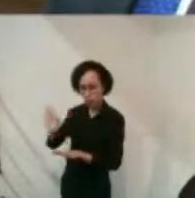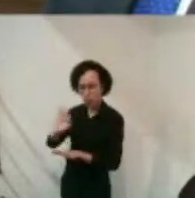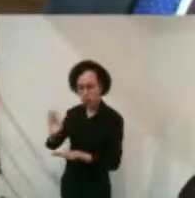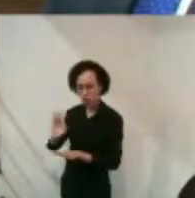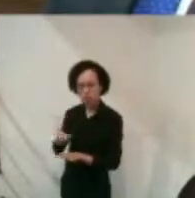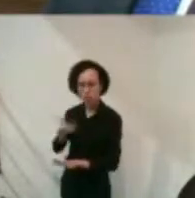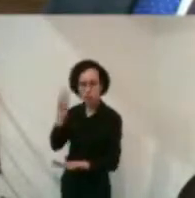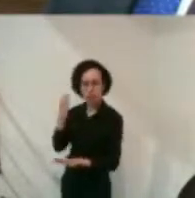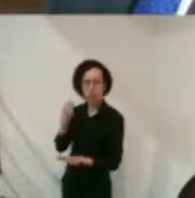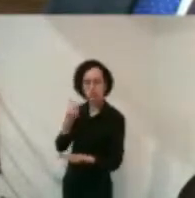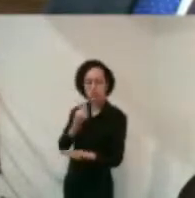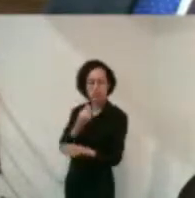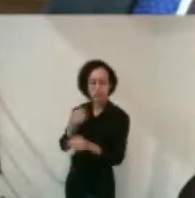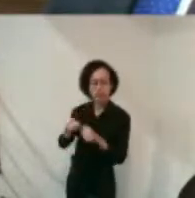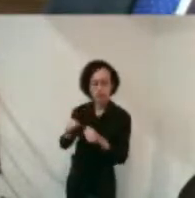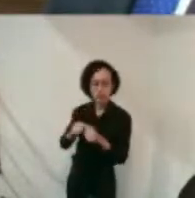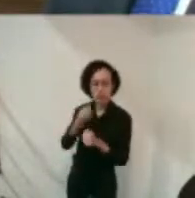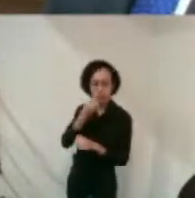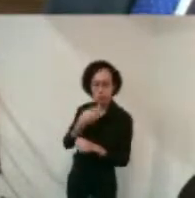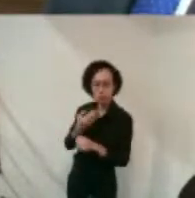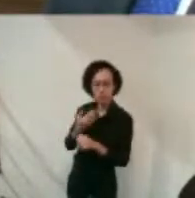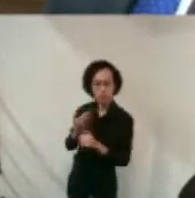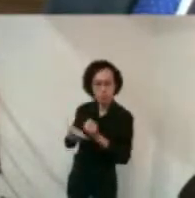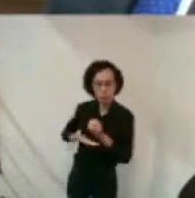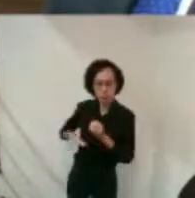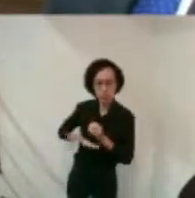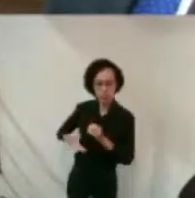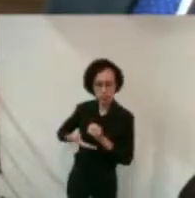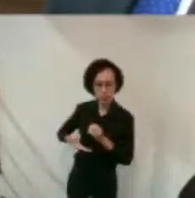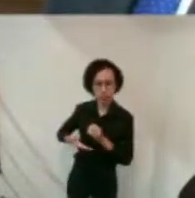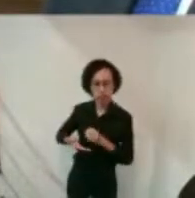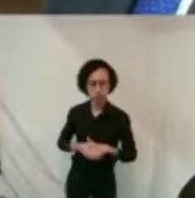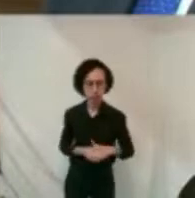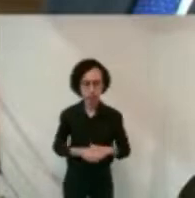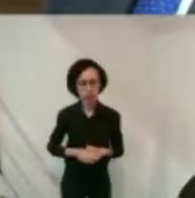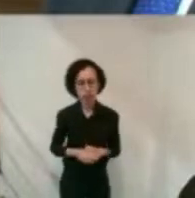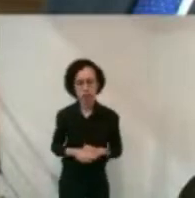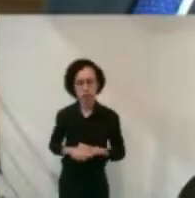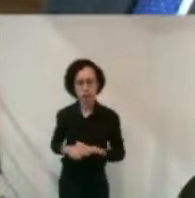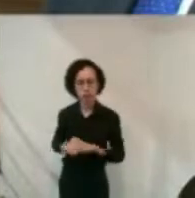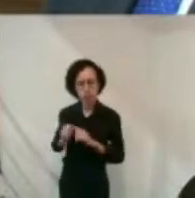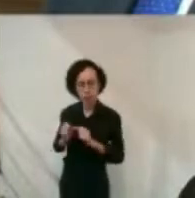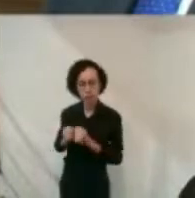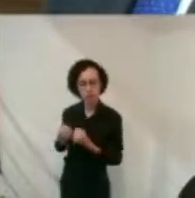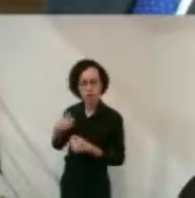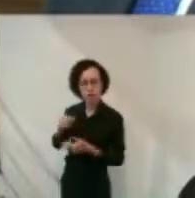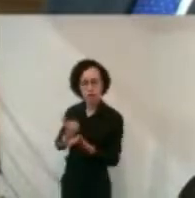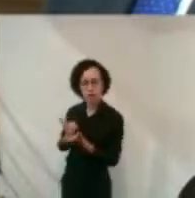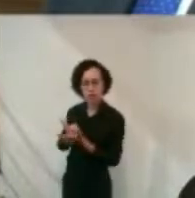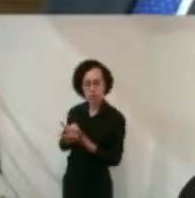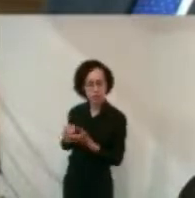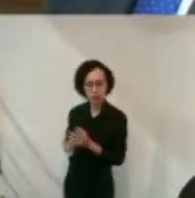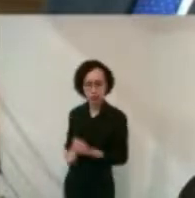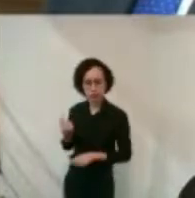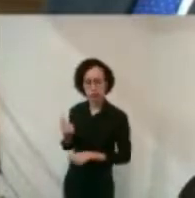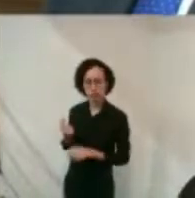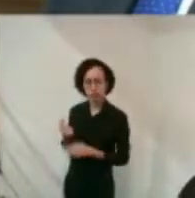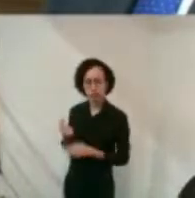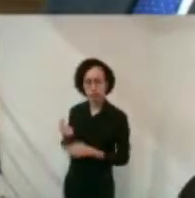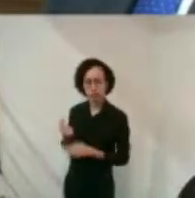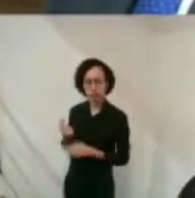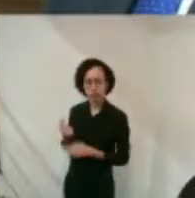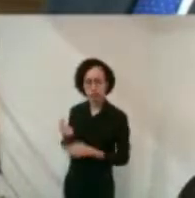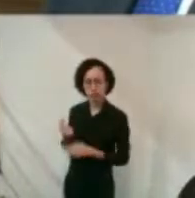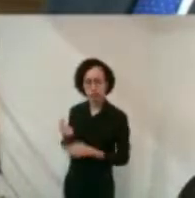deixa de fazer o bom e prevalece o status quo, prevalece o ruim. Então, a gente tem que